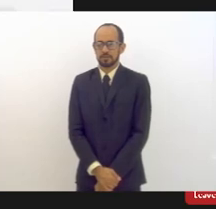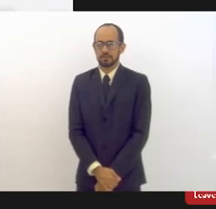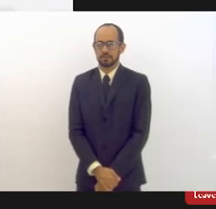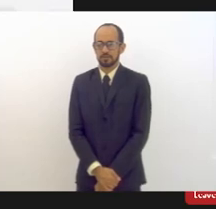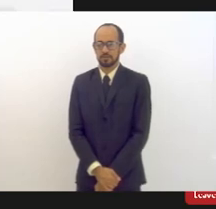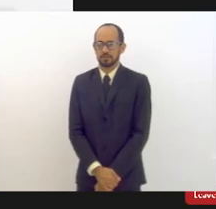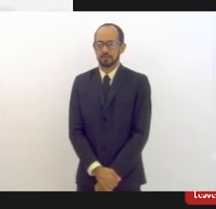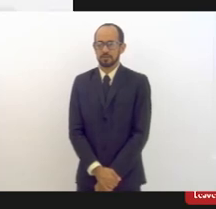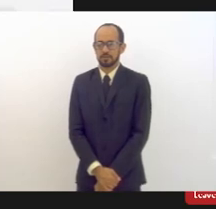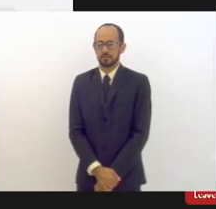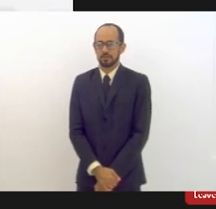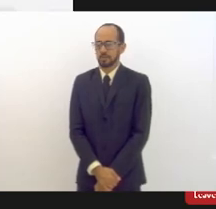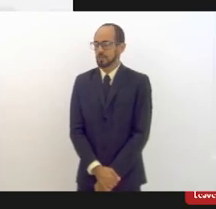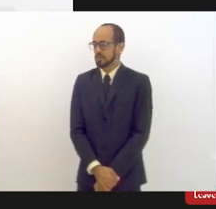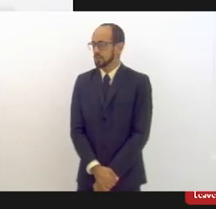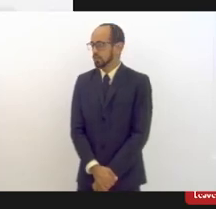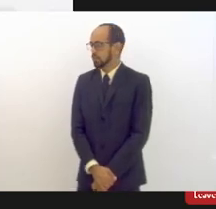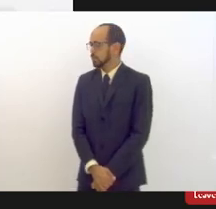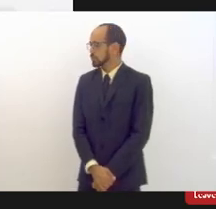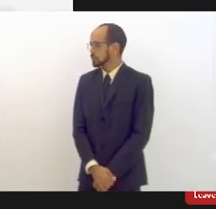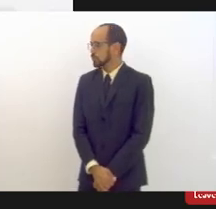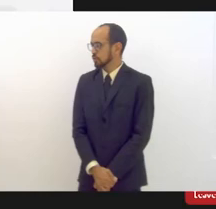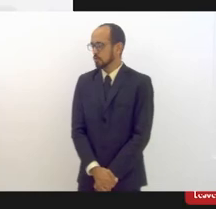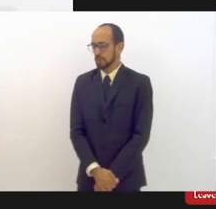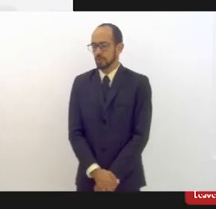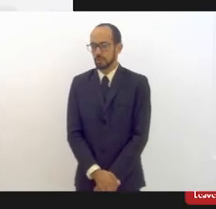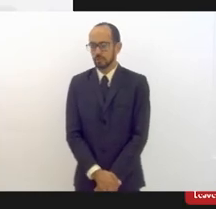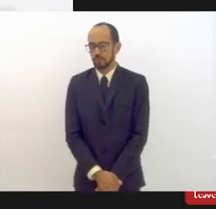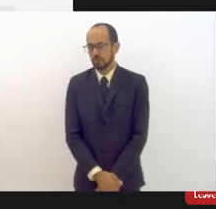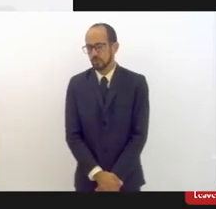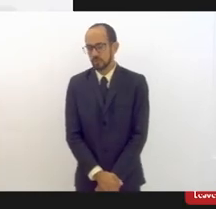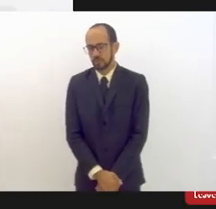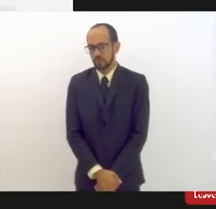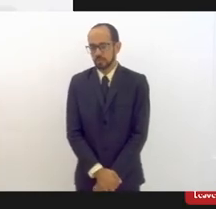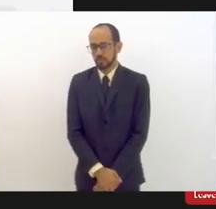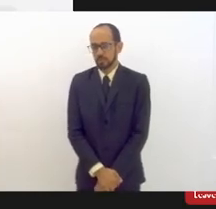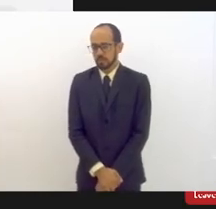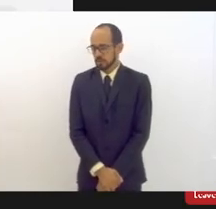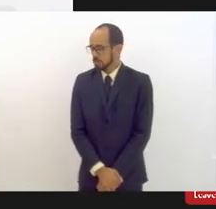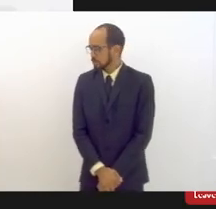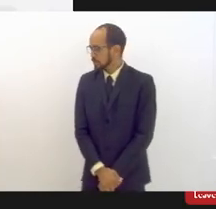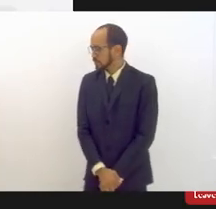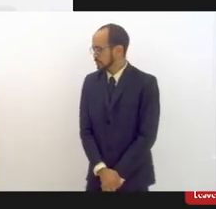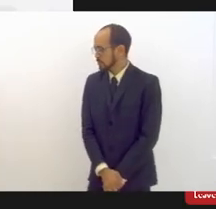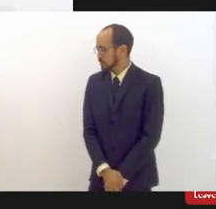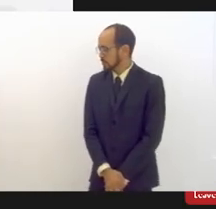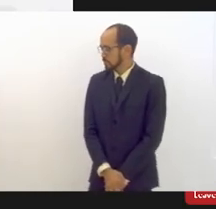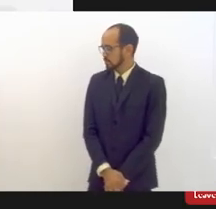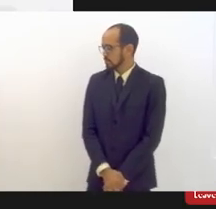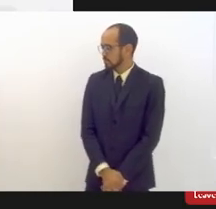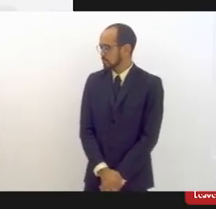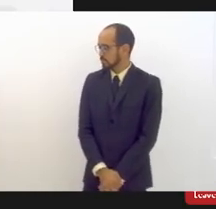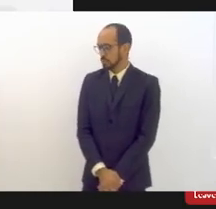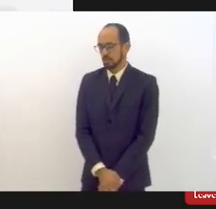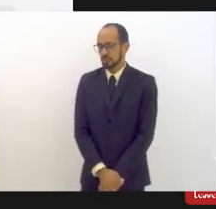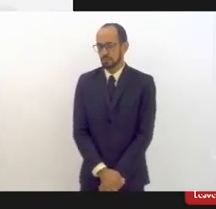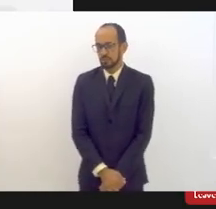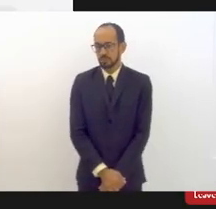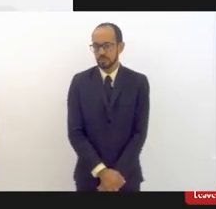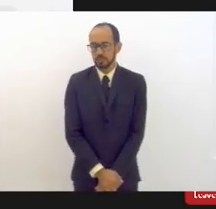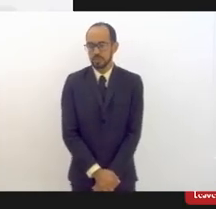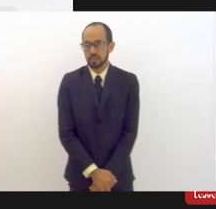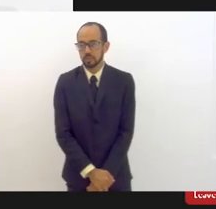docente. Entrou aqui para a gente, Patrícia. Não, para a gente aqui no... Aí. Só